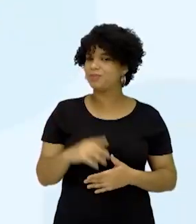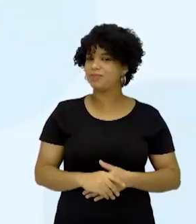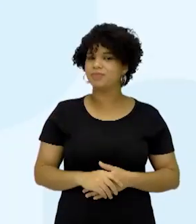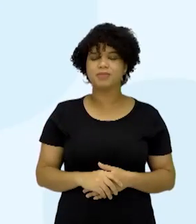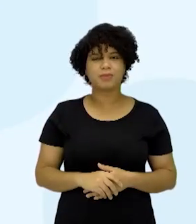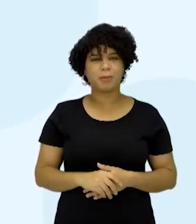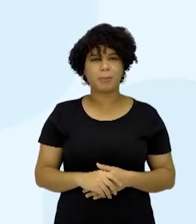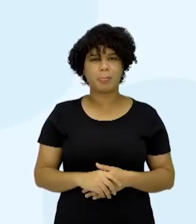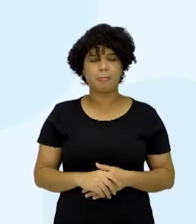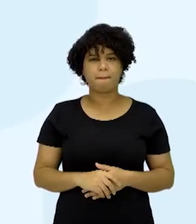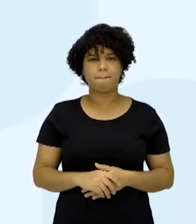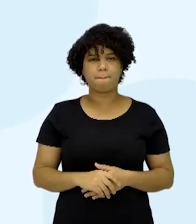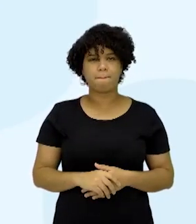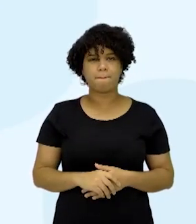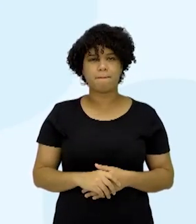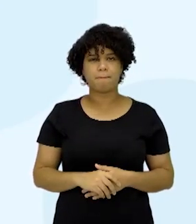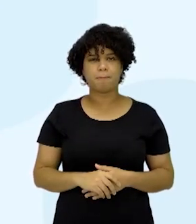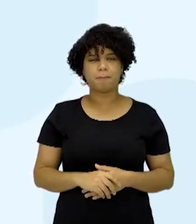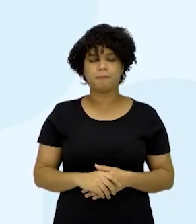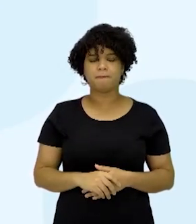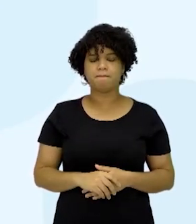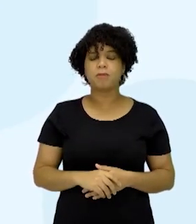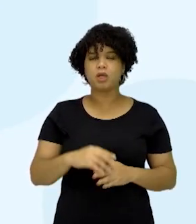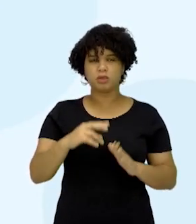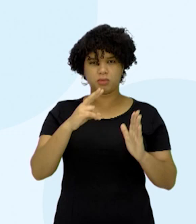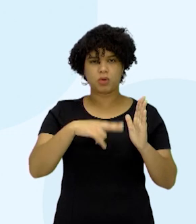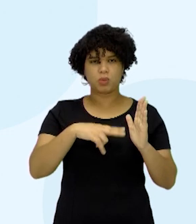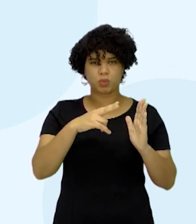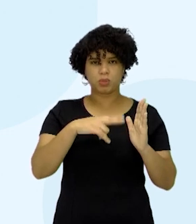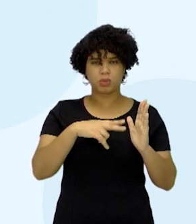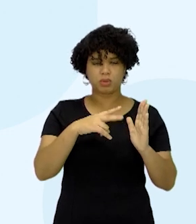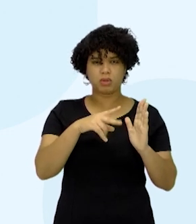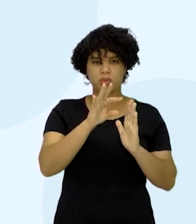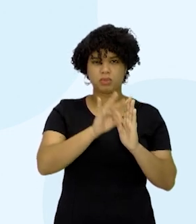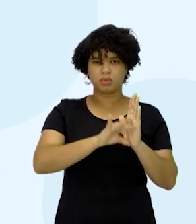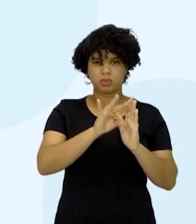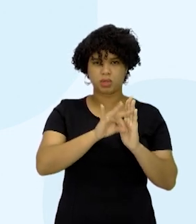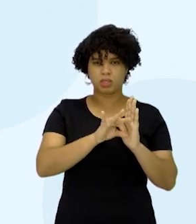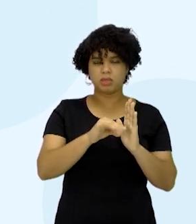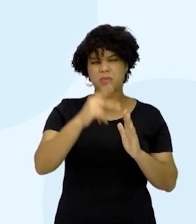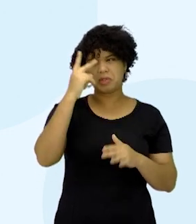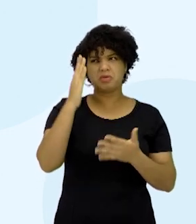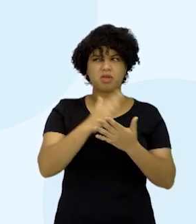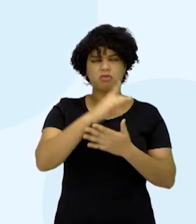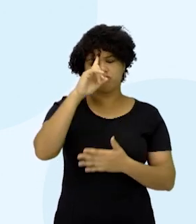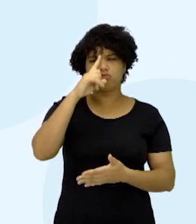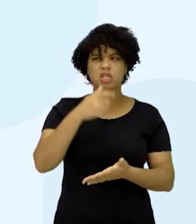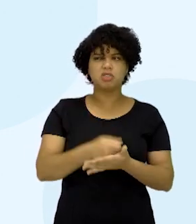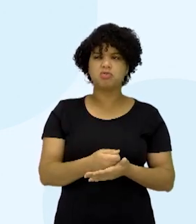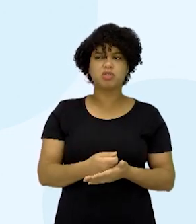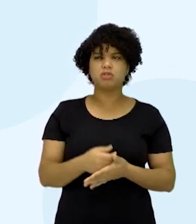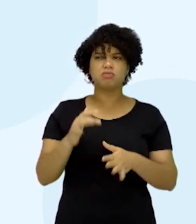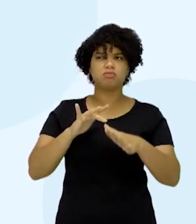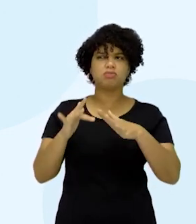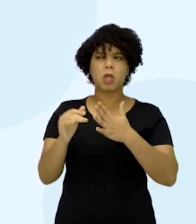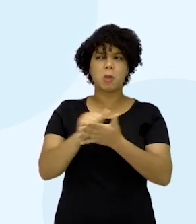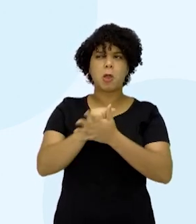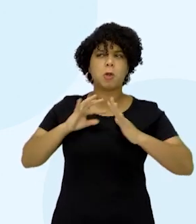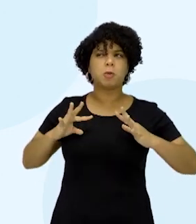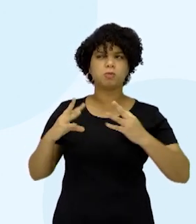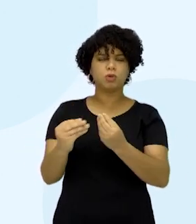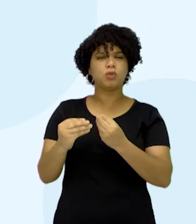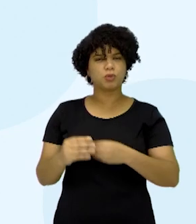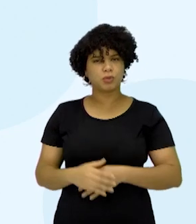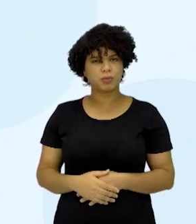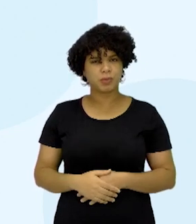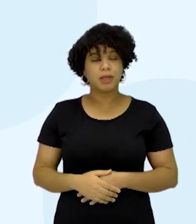acordo com a leitura de suicídio digital e do seu conhecimento em navegar constantemente pelas redes sociais, você acredita que